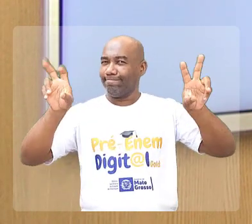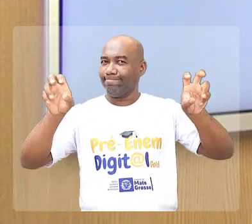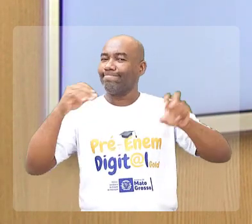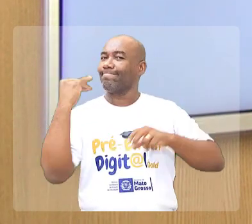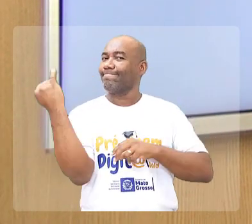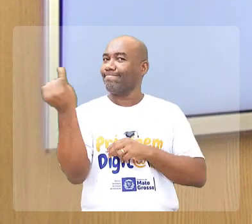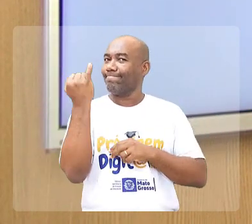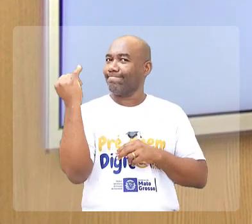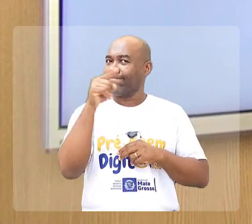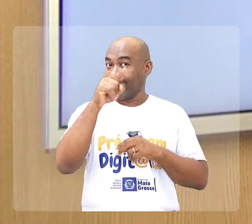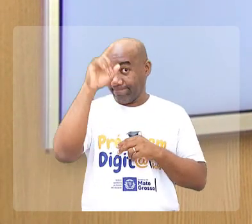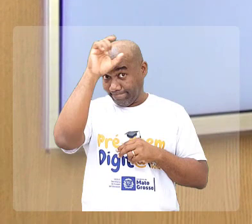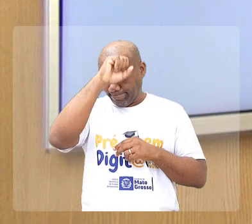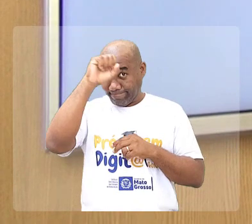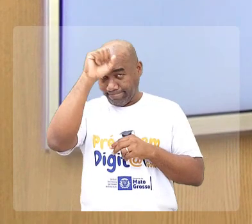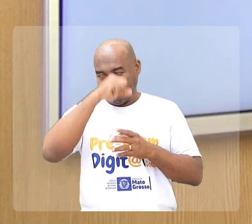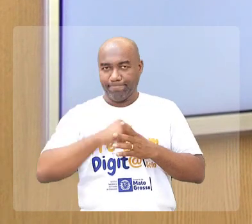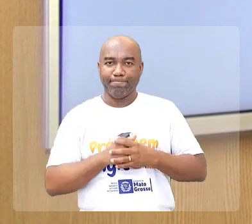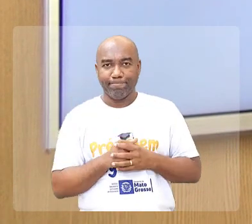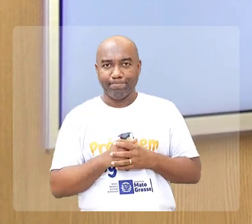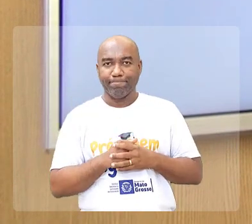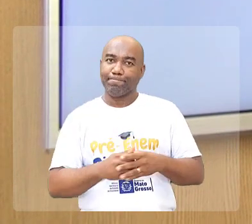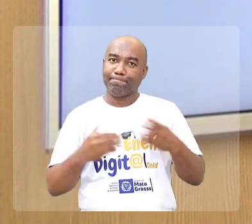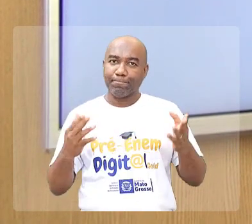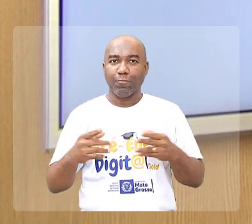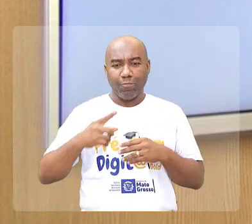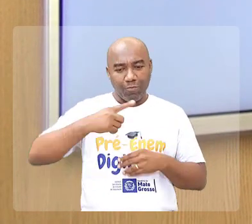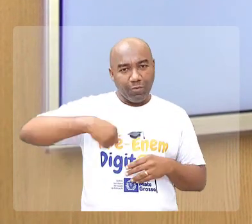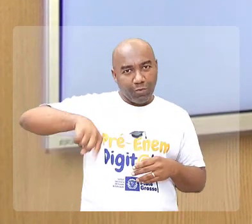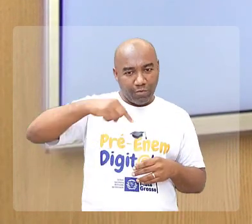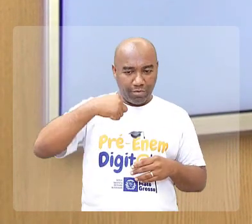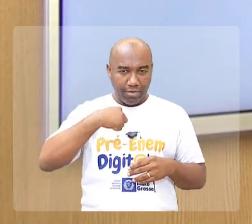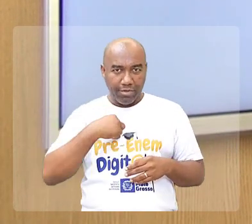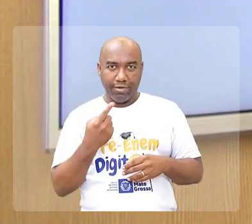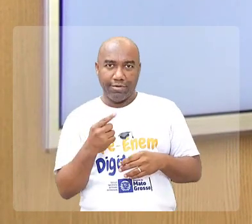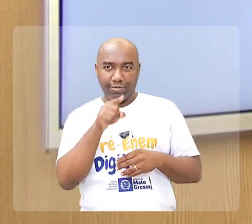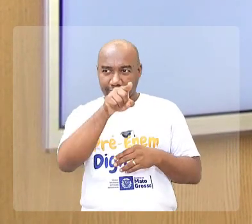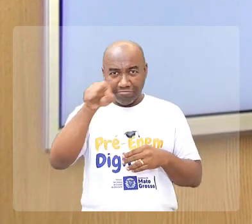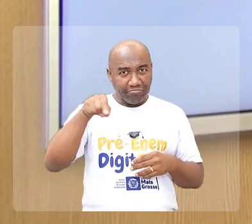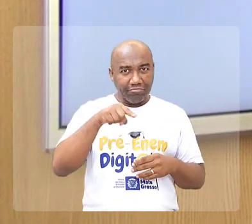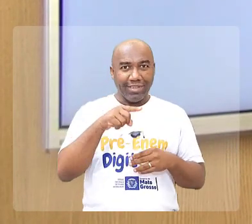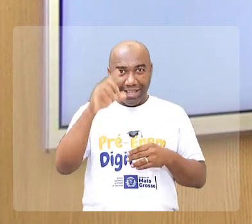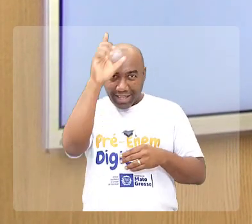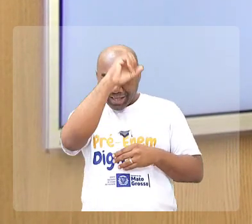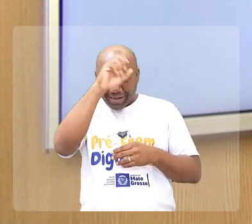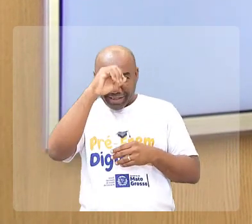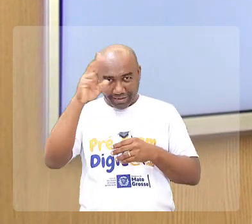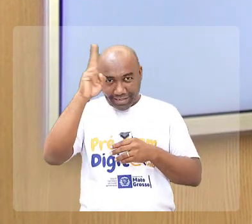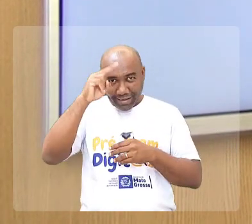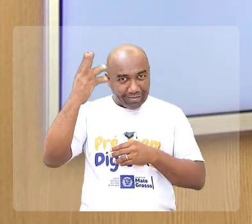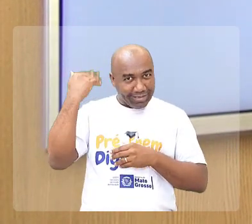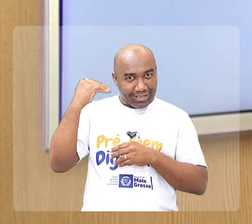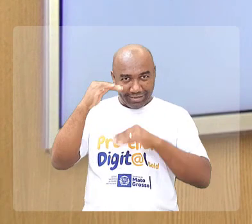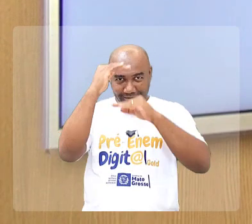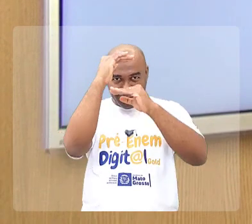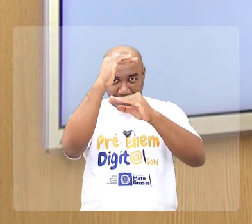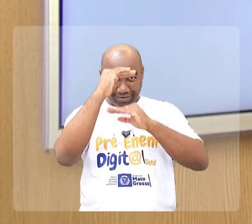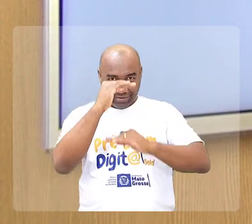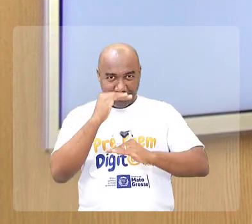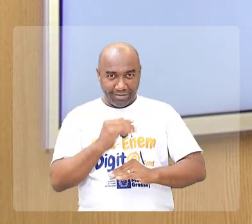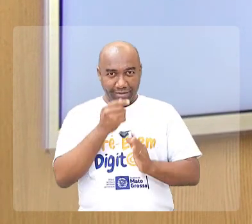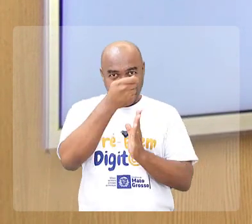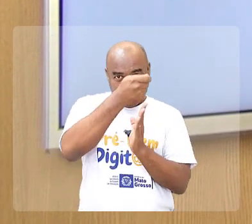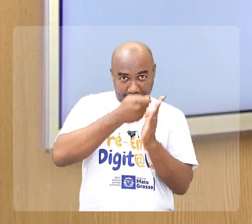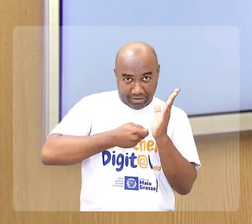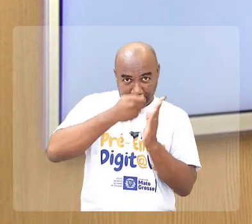importante. Veja bem, quando nós aprendemos sobre a introdução, sobre o